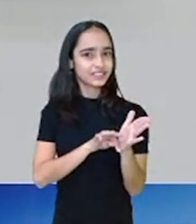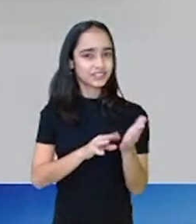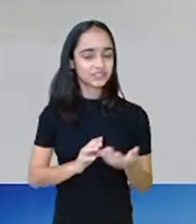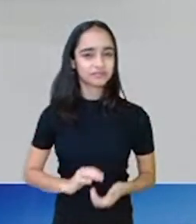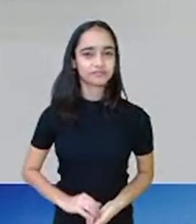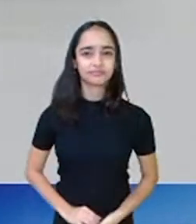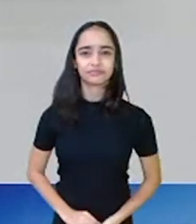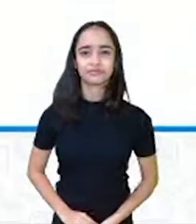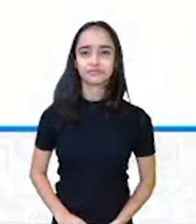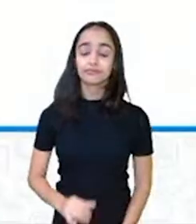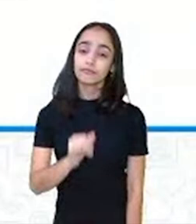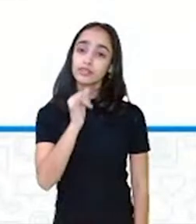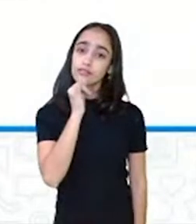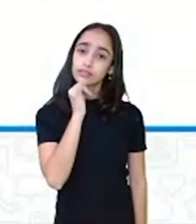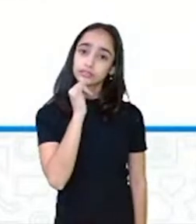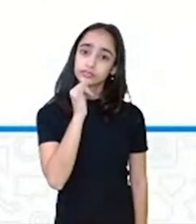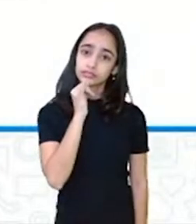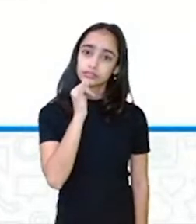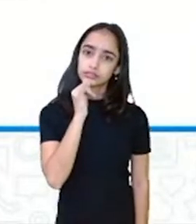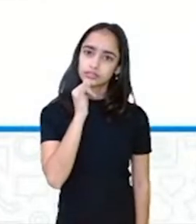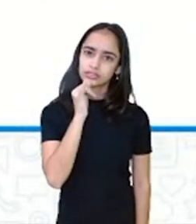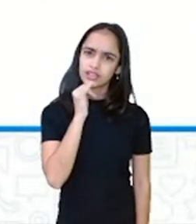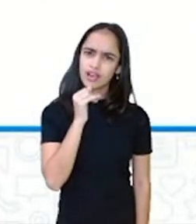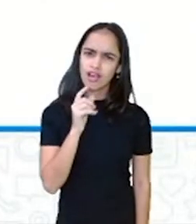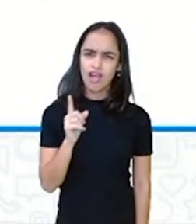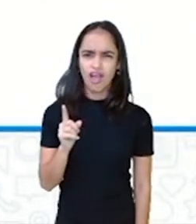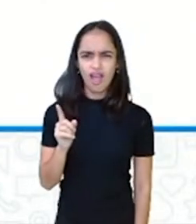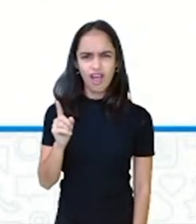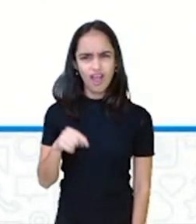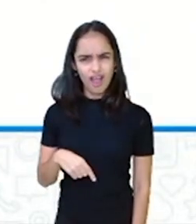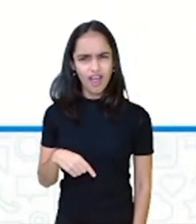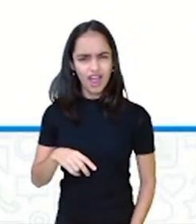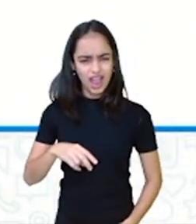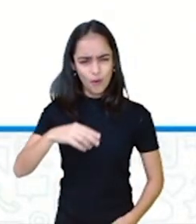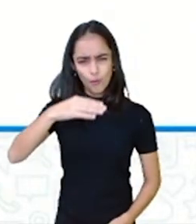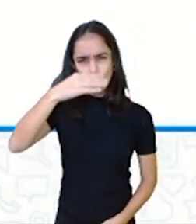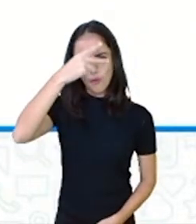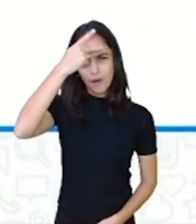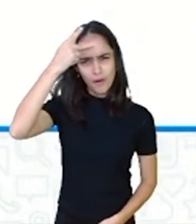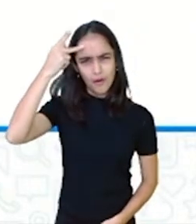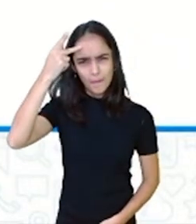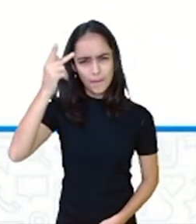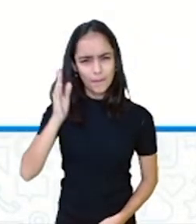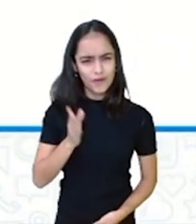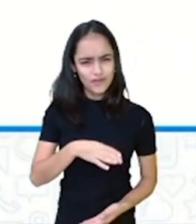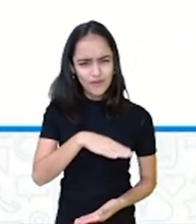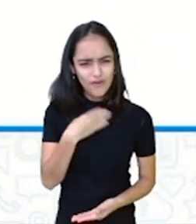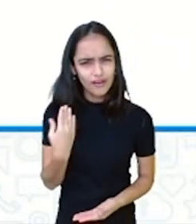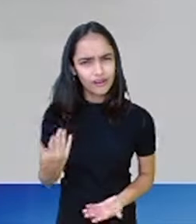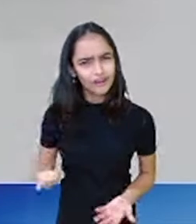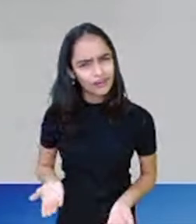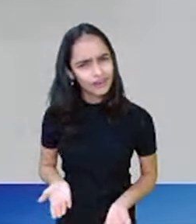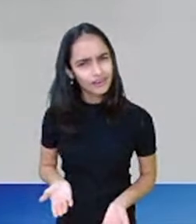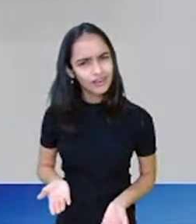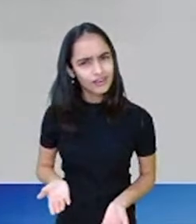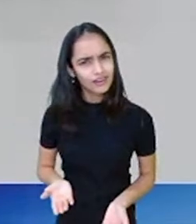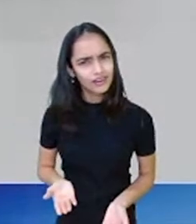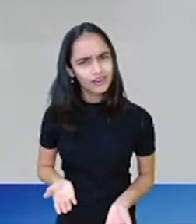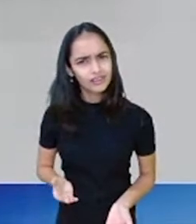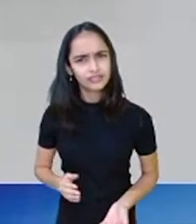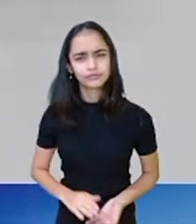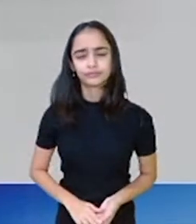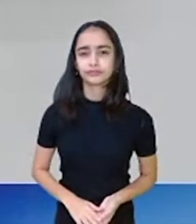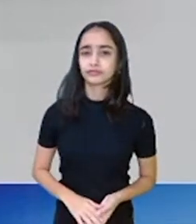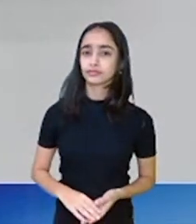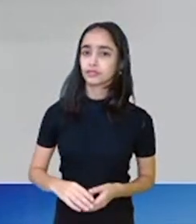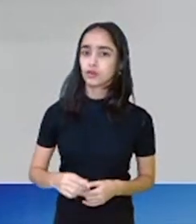dizer, no exemplo, era um ser catavérico? Poderia ter aí a dúvida se era mesmo